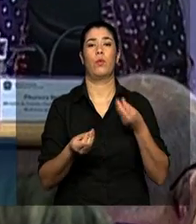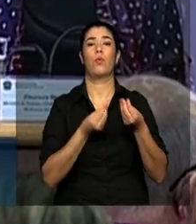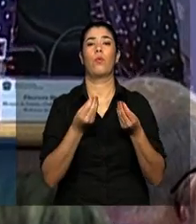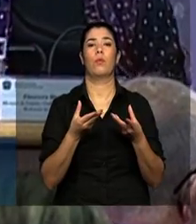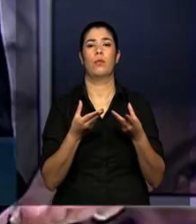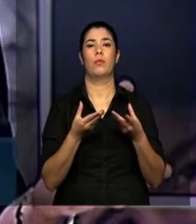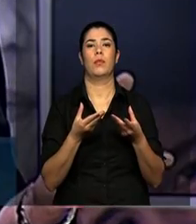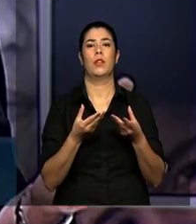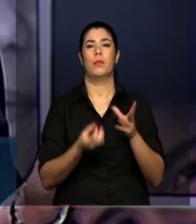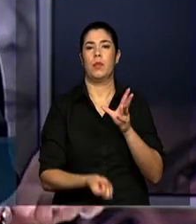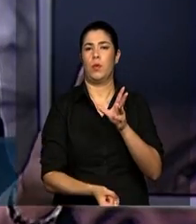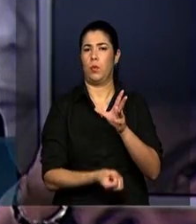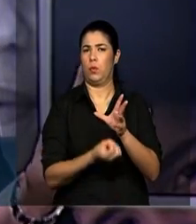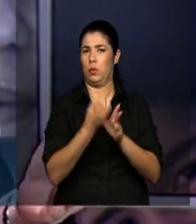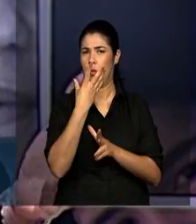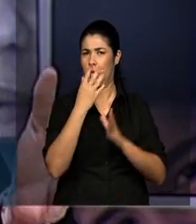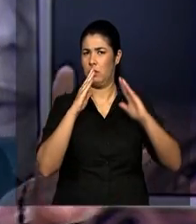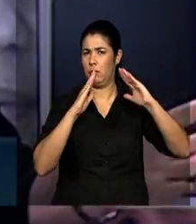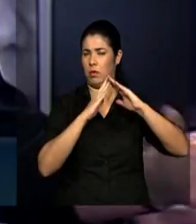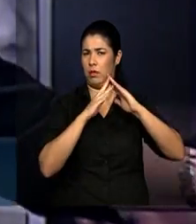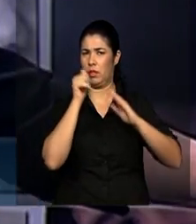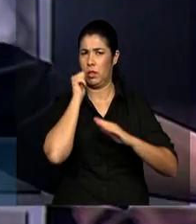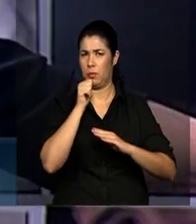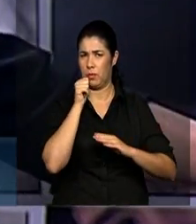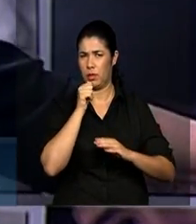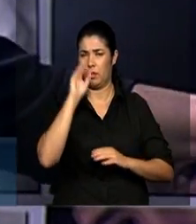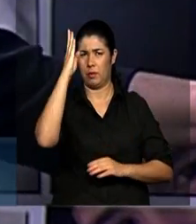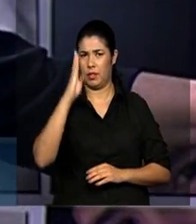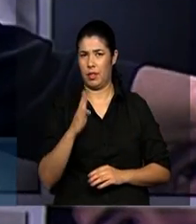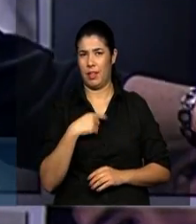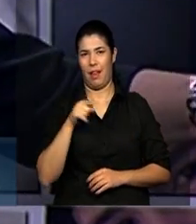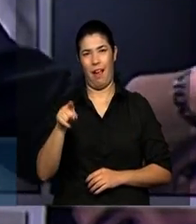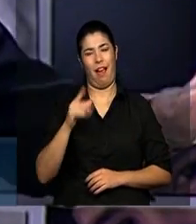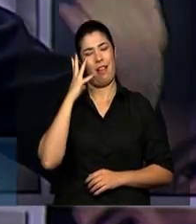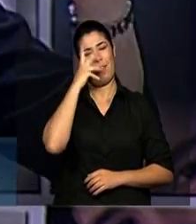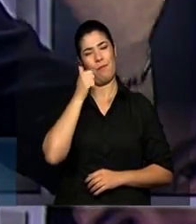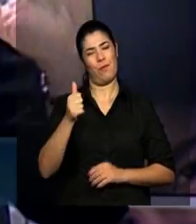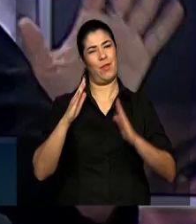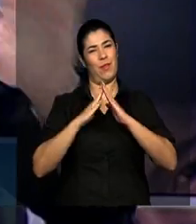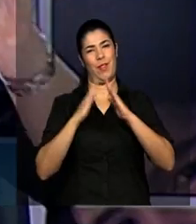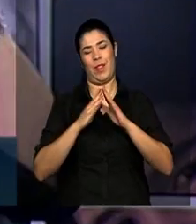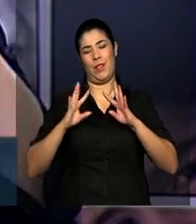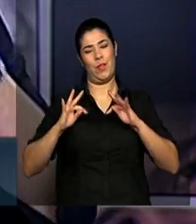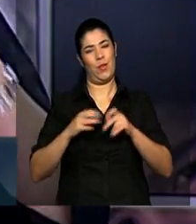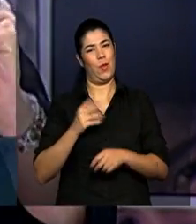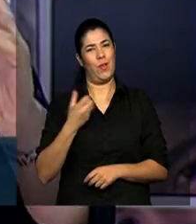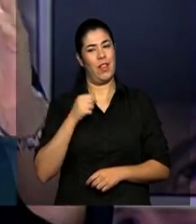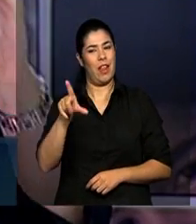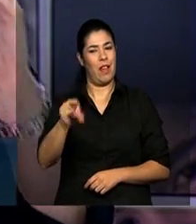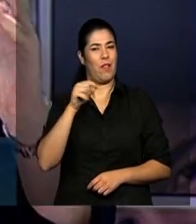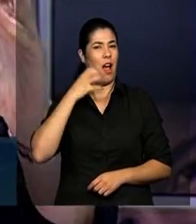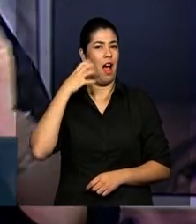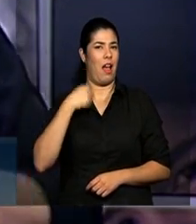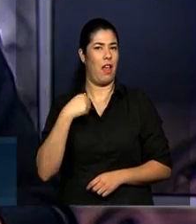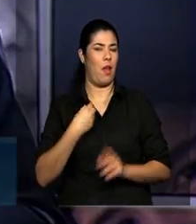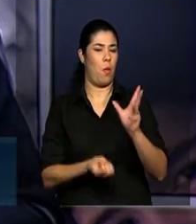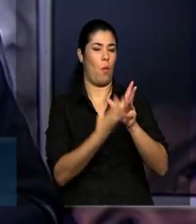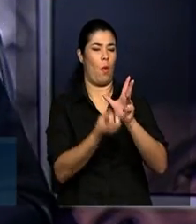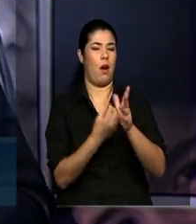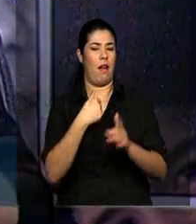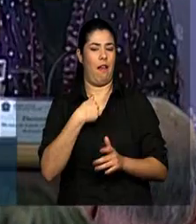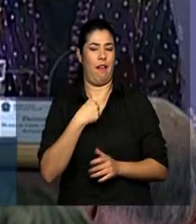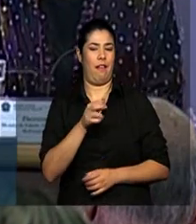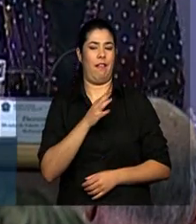processo da construção da Casa da Mulher Brasileira, porque quando o filho é bonito, todo mundo quer ser mãe, pai, né? Não é isso, não é isso,